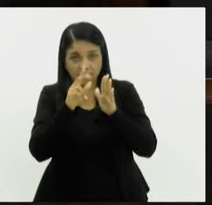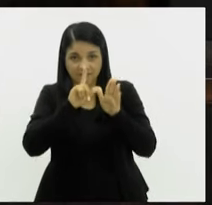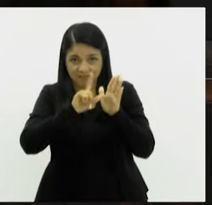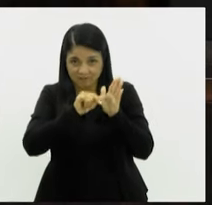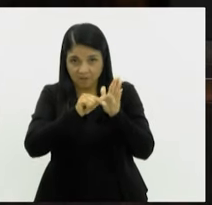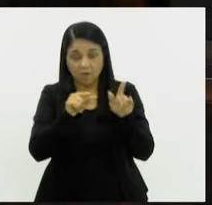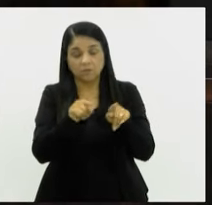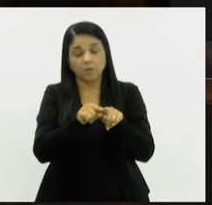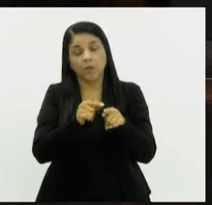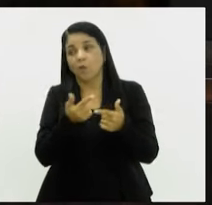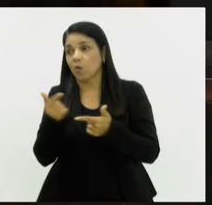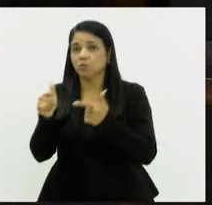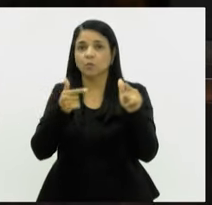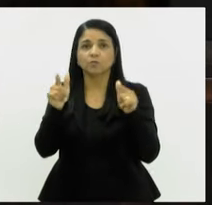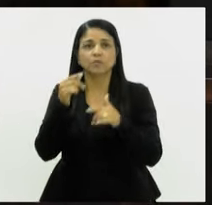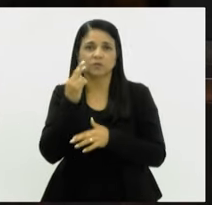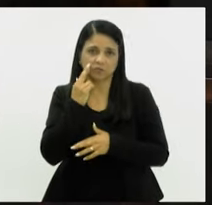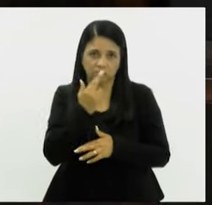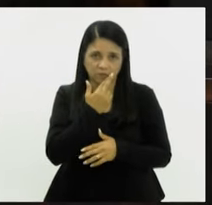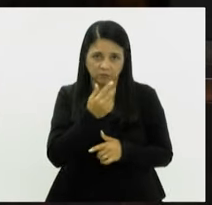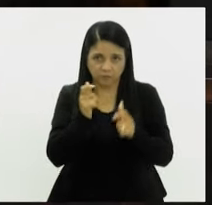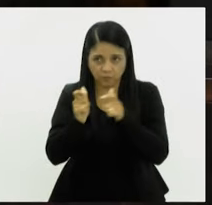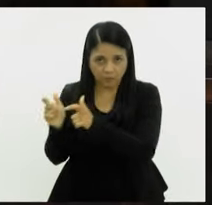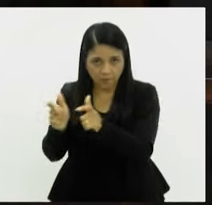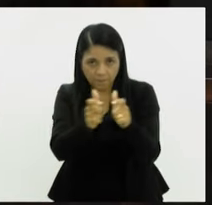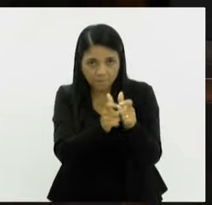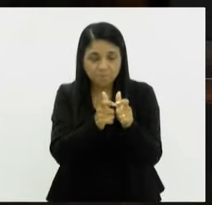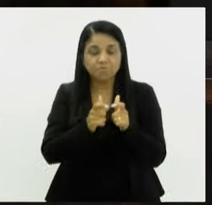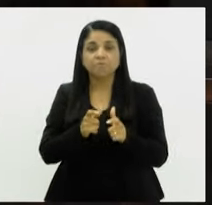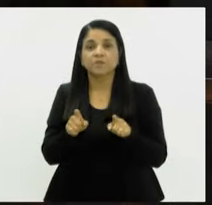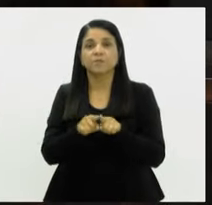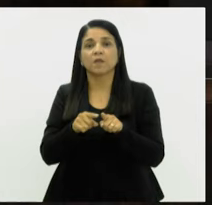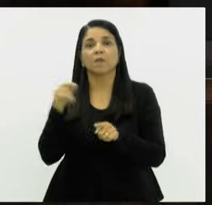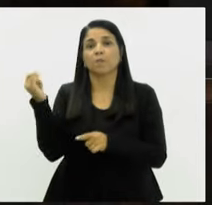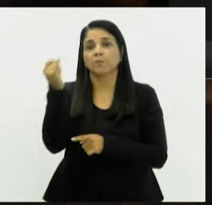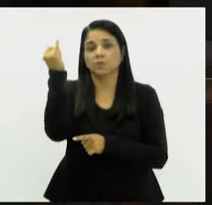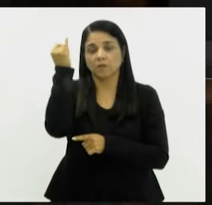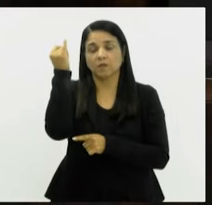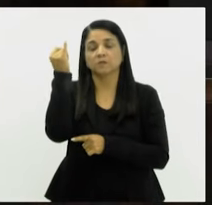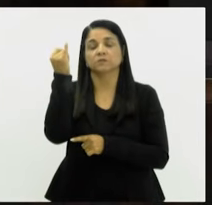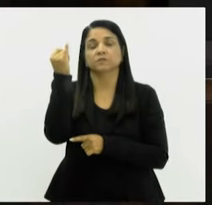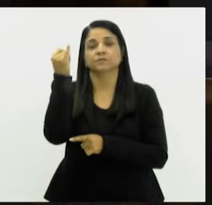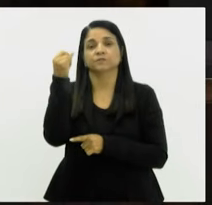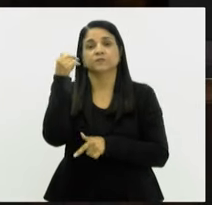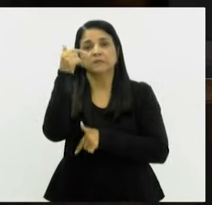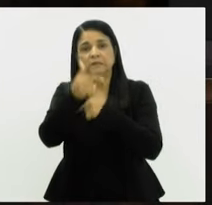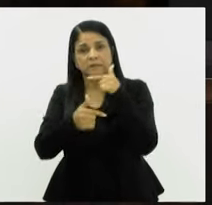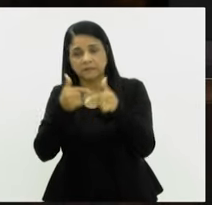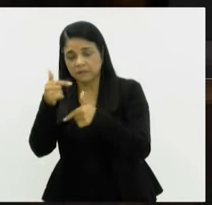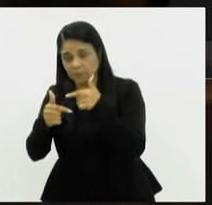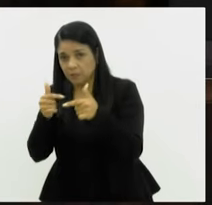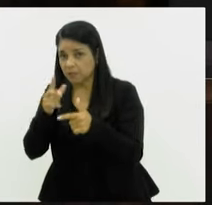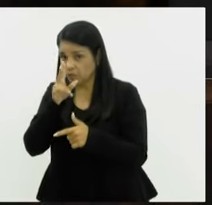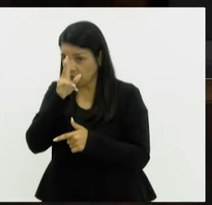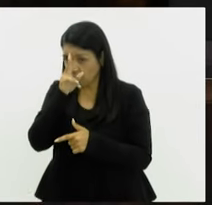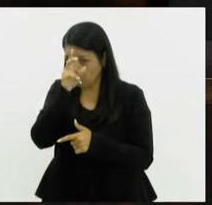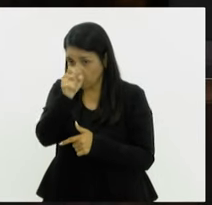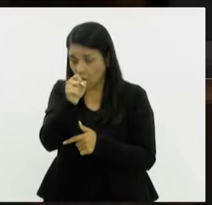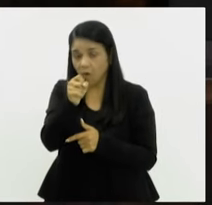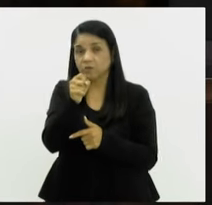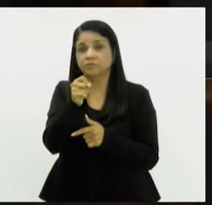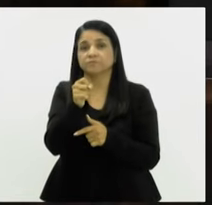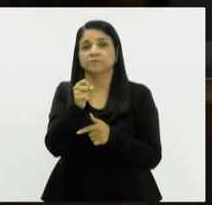em vários outros restaurantes. Um elemento também importante, deputada Dani, que estamos trabalhando muito fortemente na